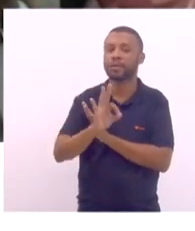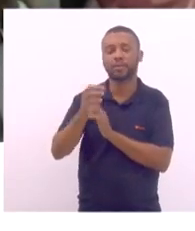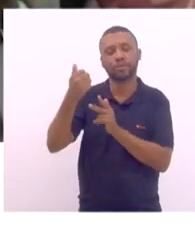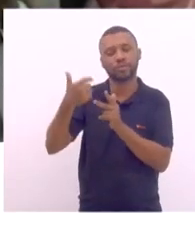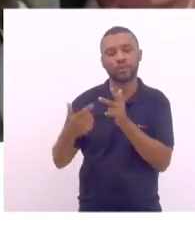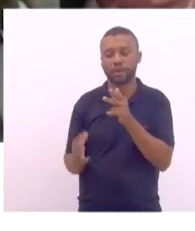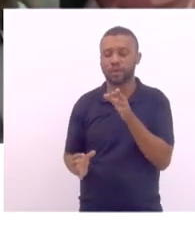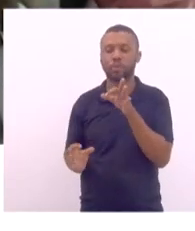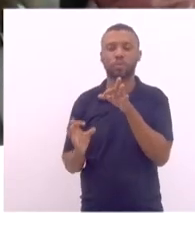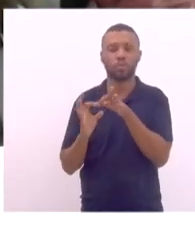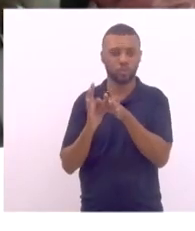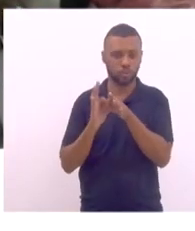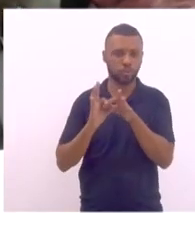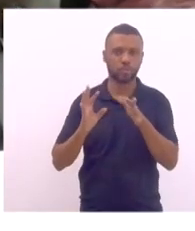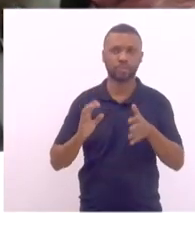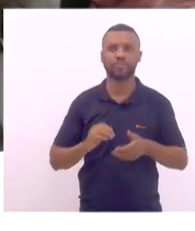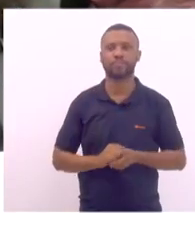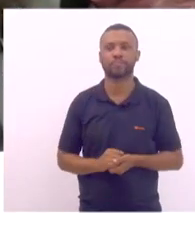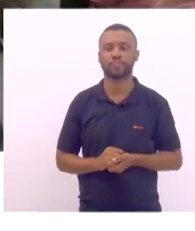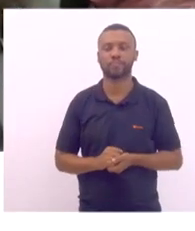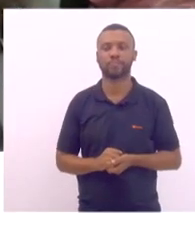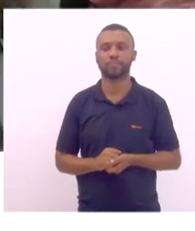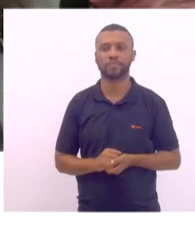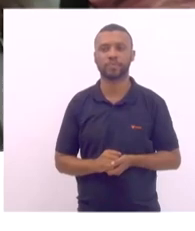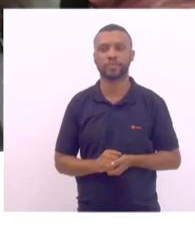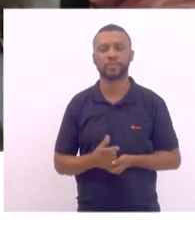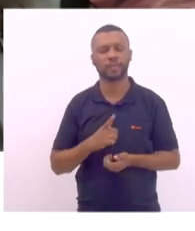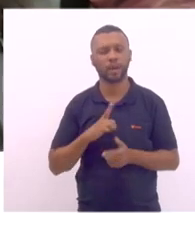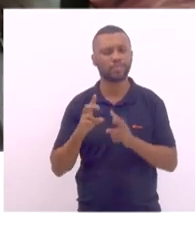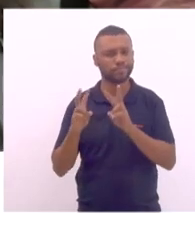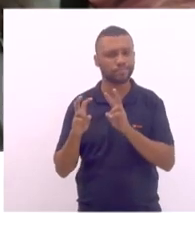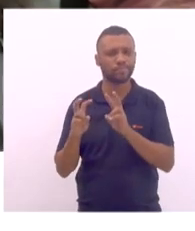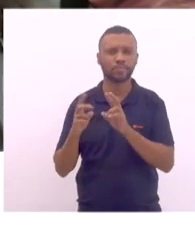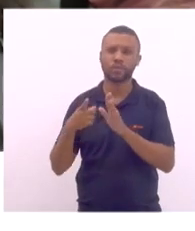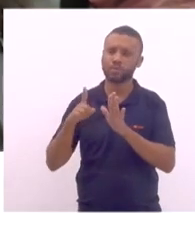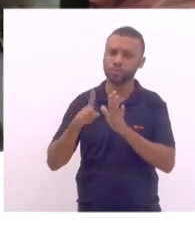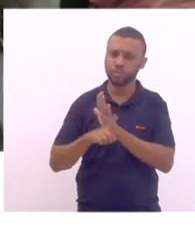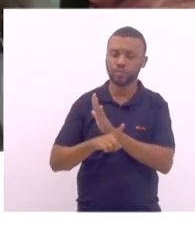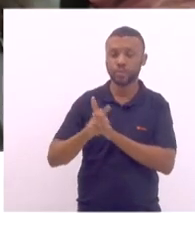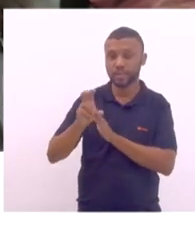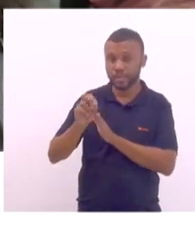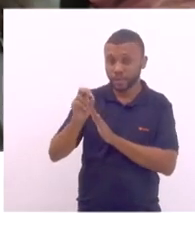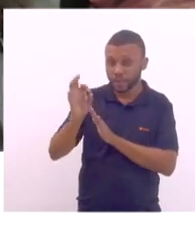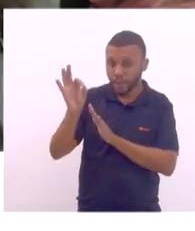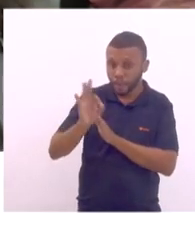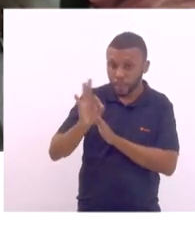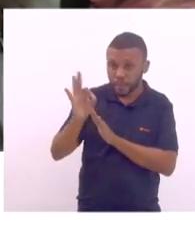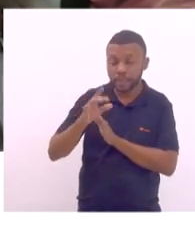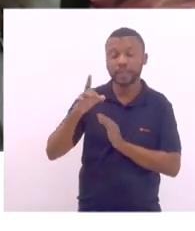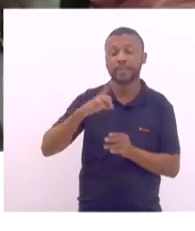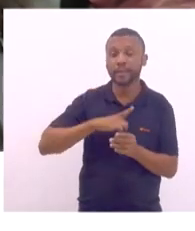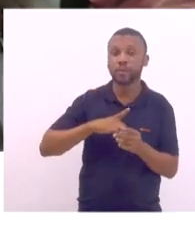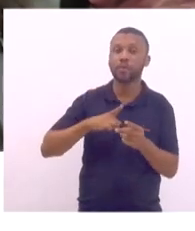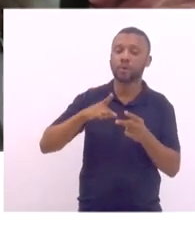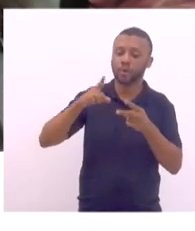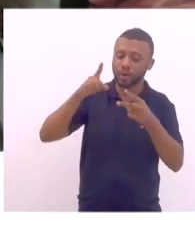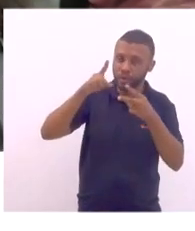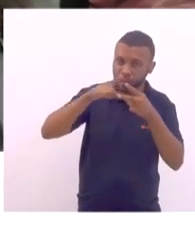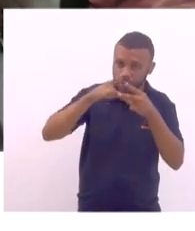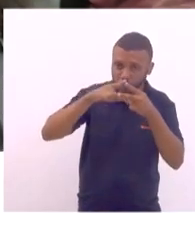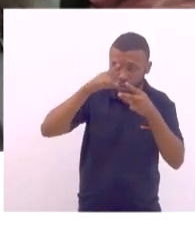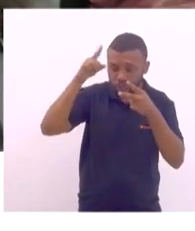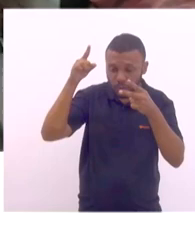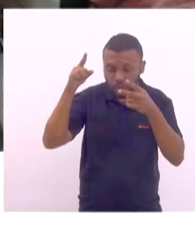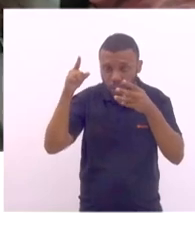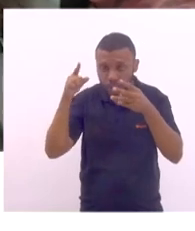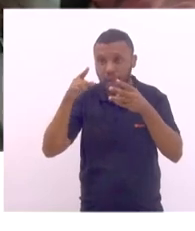ter que... Não, justamente é a questão da meia entrada que é o problema. Eu sei, querido. Então vai ter que ser o segundo e o terceiro. Depois ela